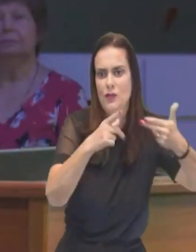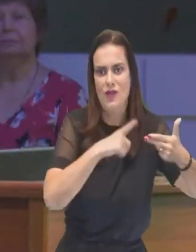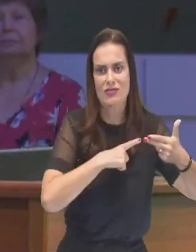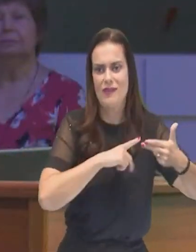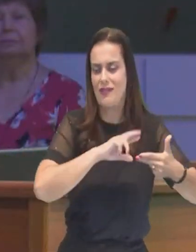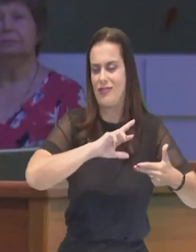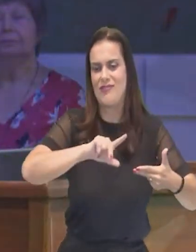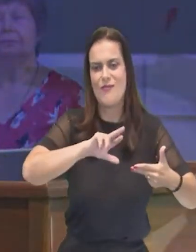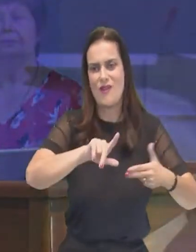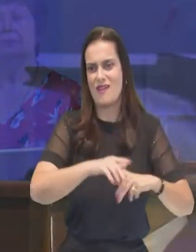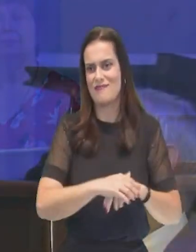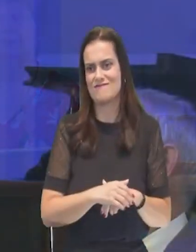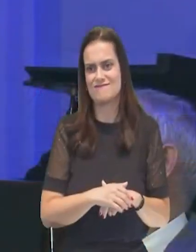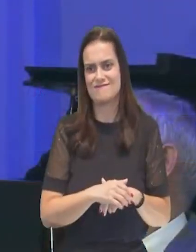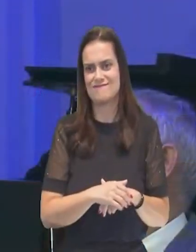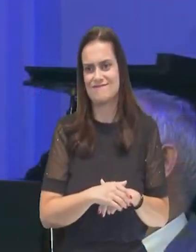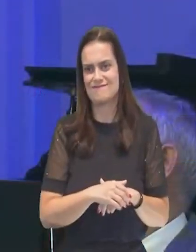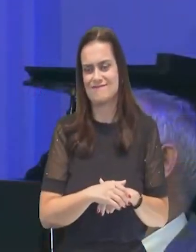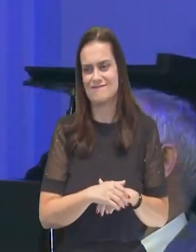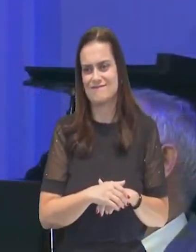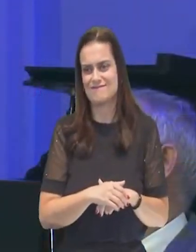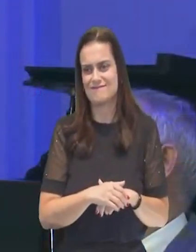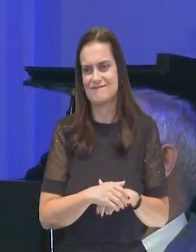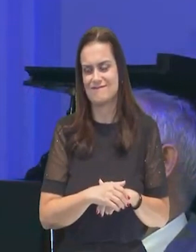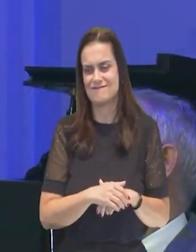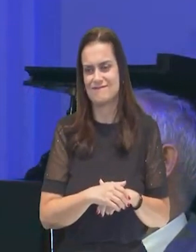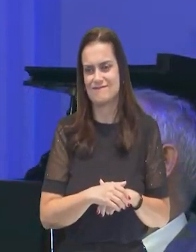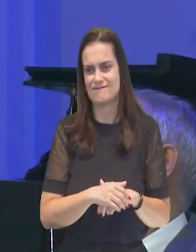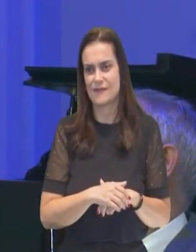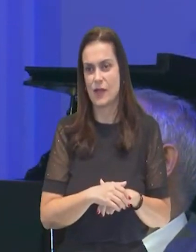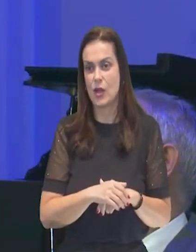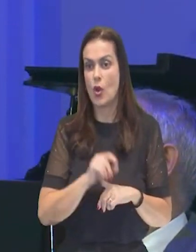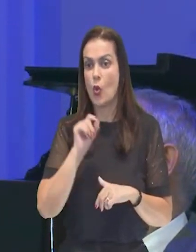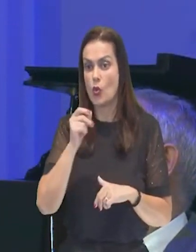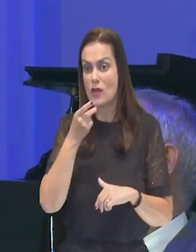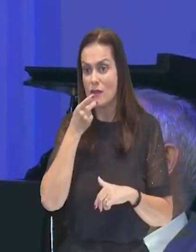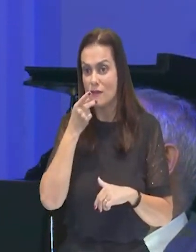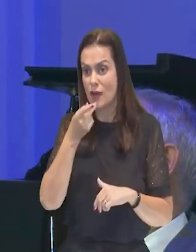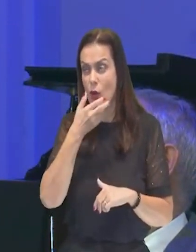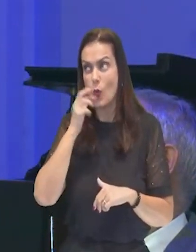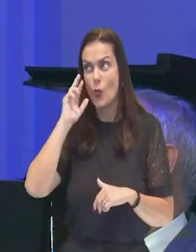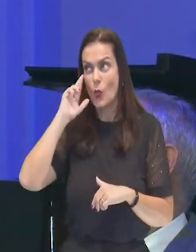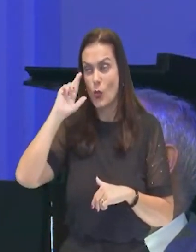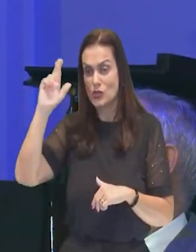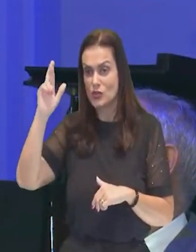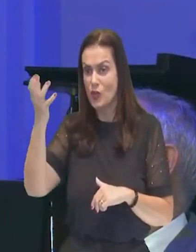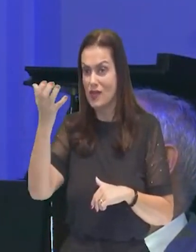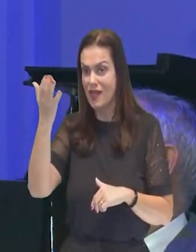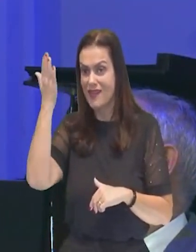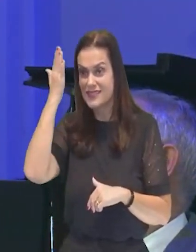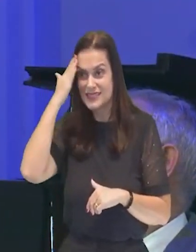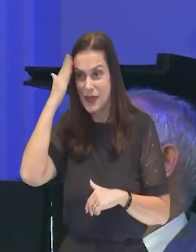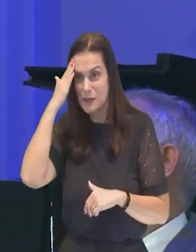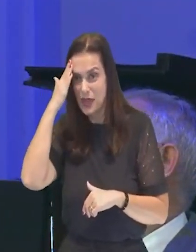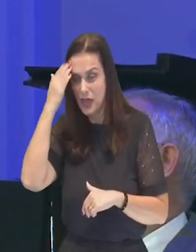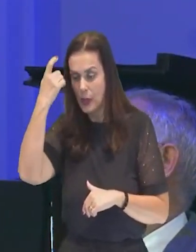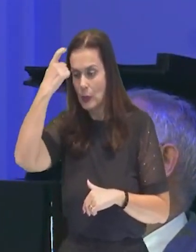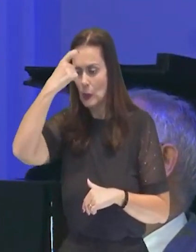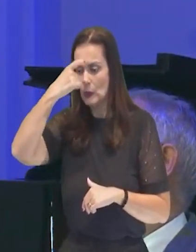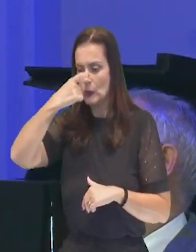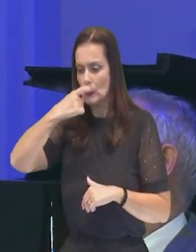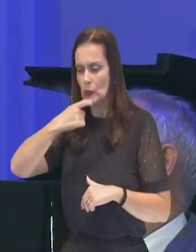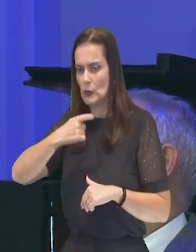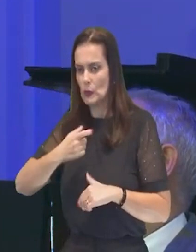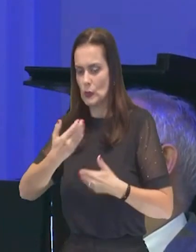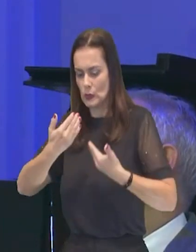queridos. Absolutamente. Absolutamente. O Senhor está interessado naquilo que somos e